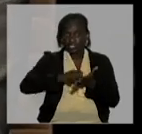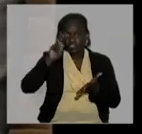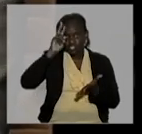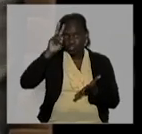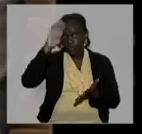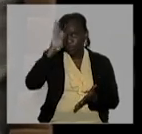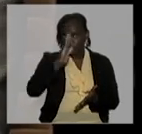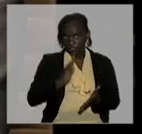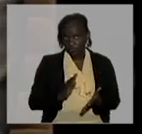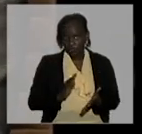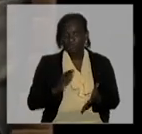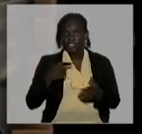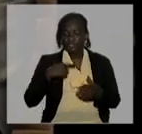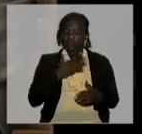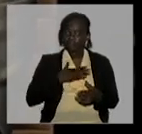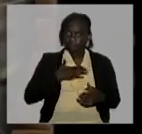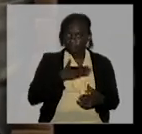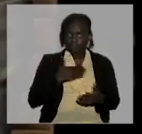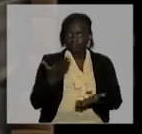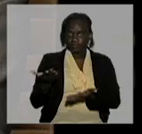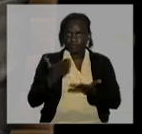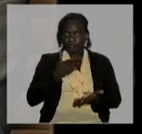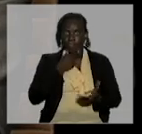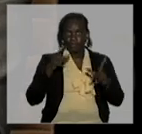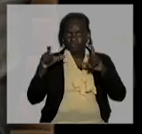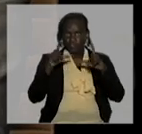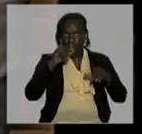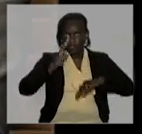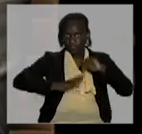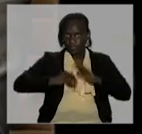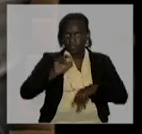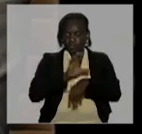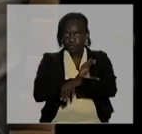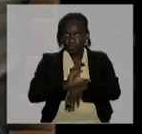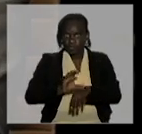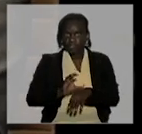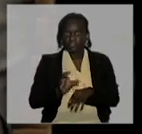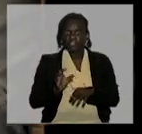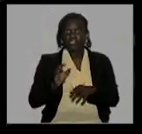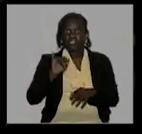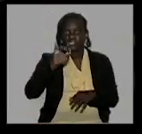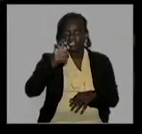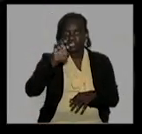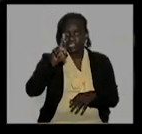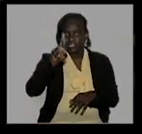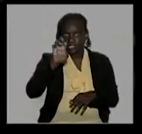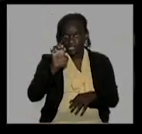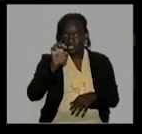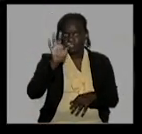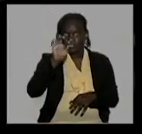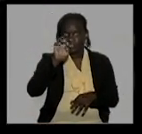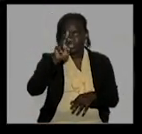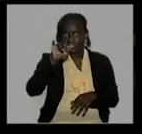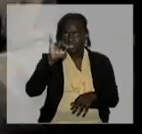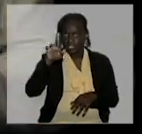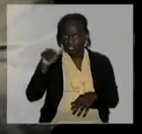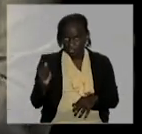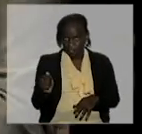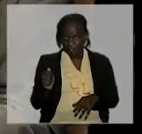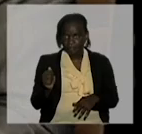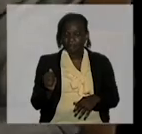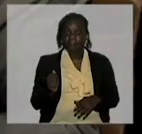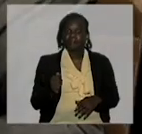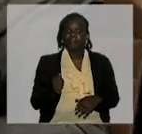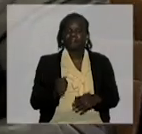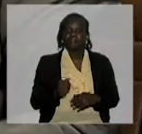reescreve a história do Brasil. Eu tenho o prazer de receber o fotógrafo e produtor cultural, Ierê Ferreira.